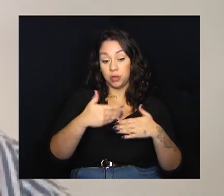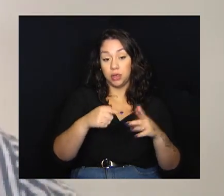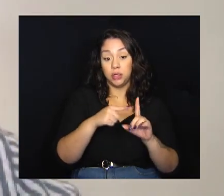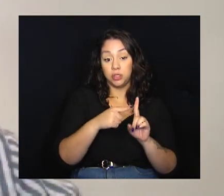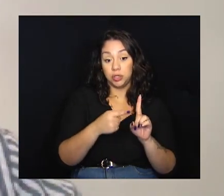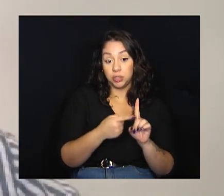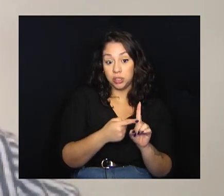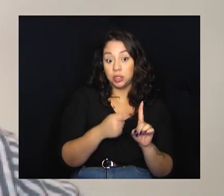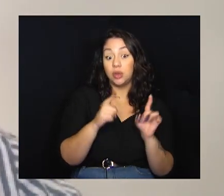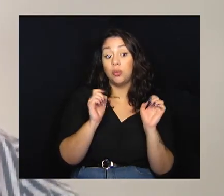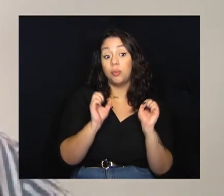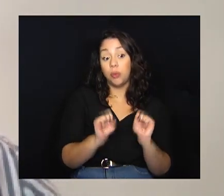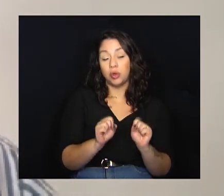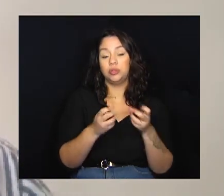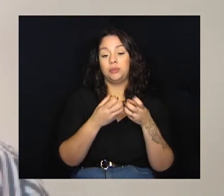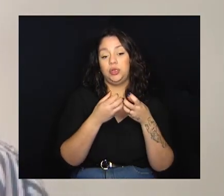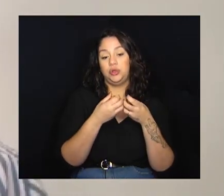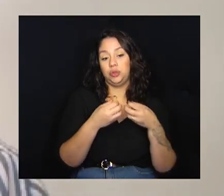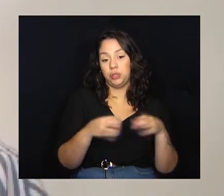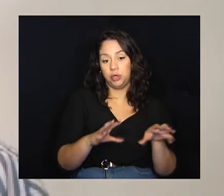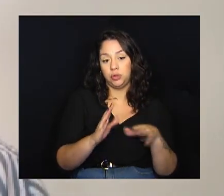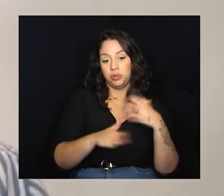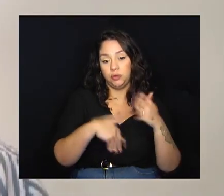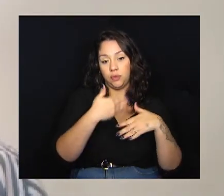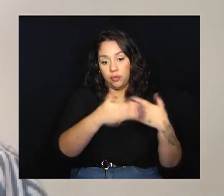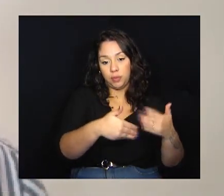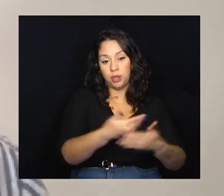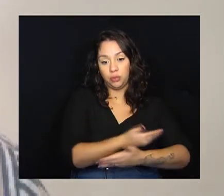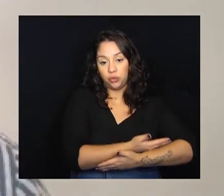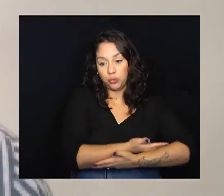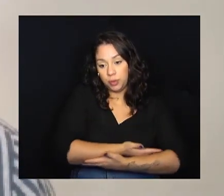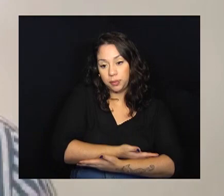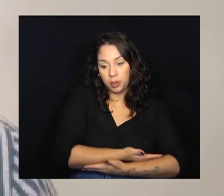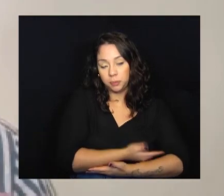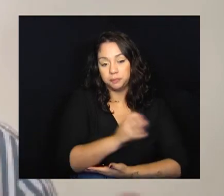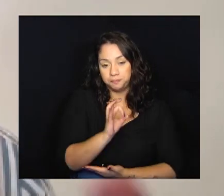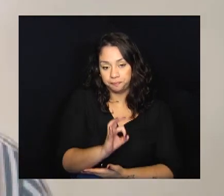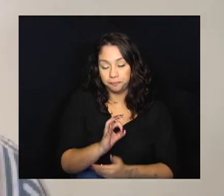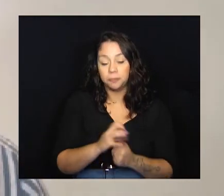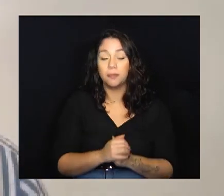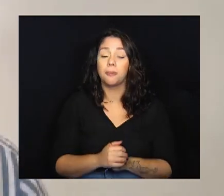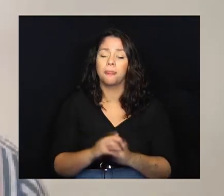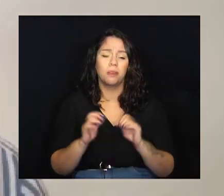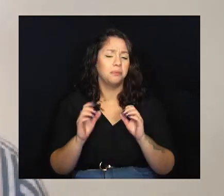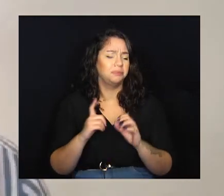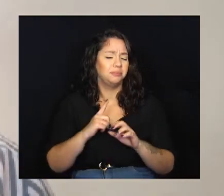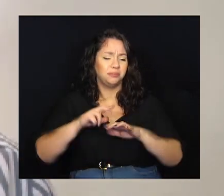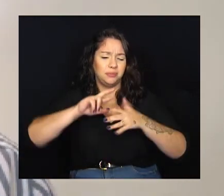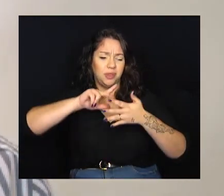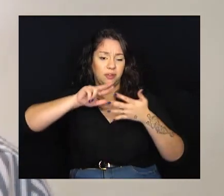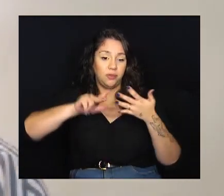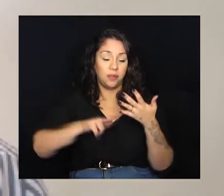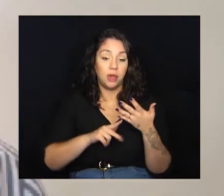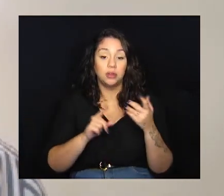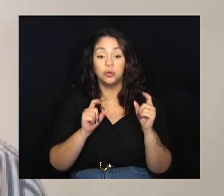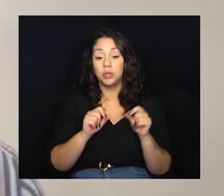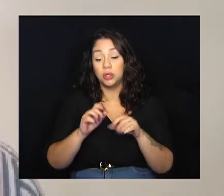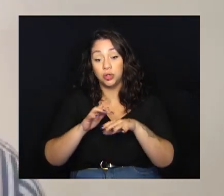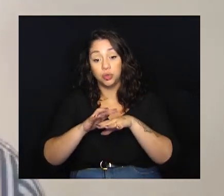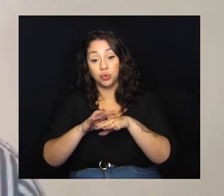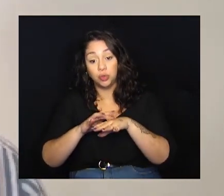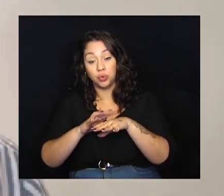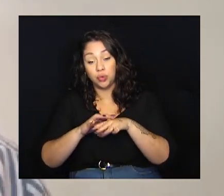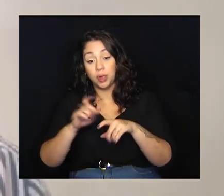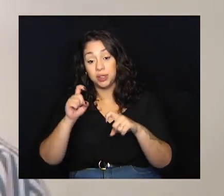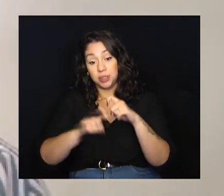pode prejudicar o desenvolvimento daquele bebê certo e aí a gente pode falar de inúmeras condições sejam doenças sexualmente